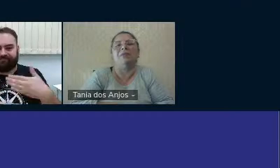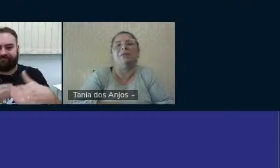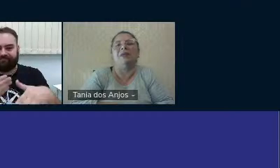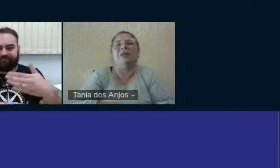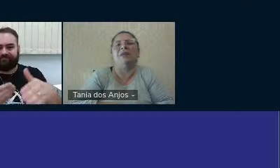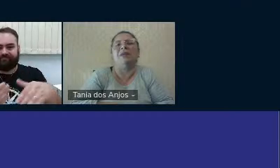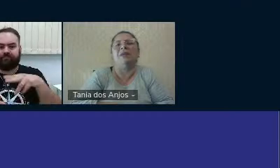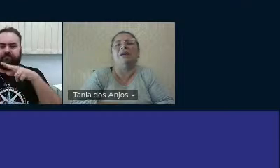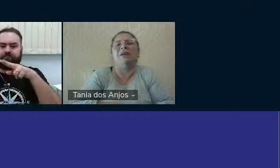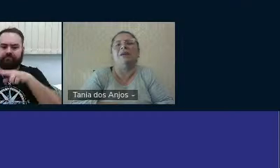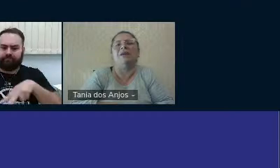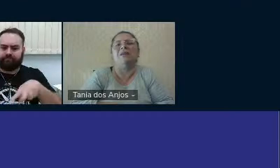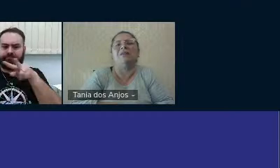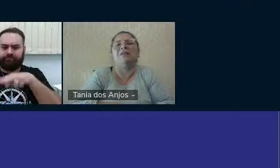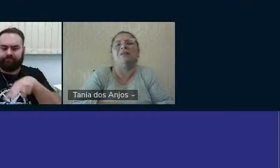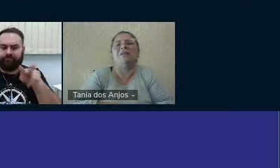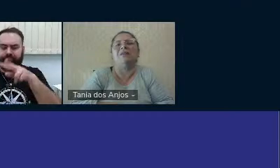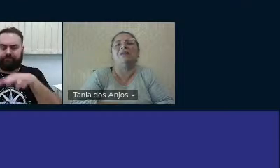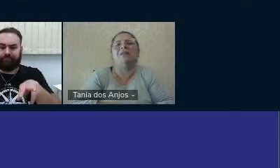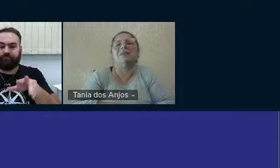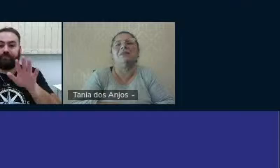bilíngue.